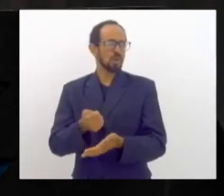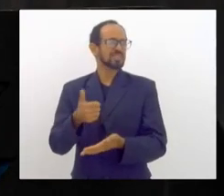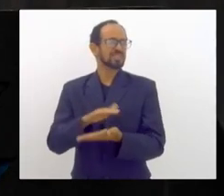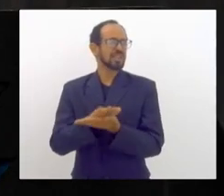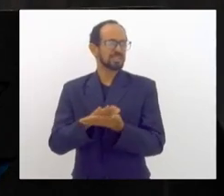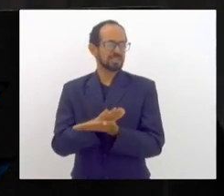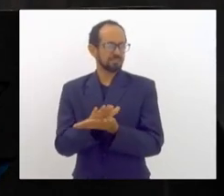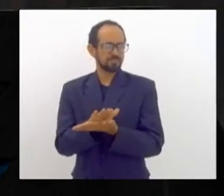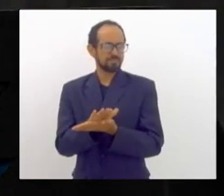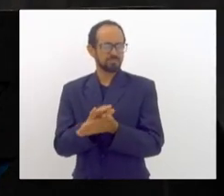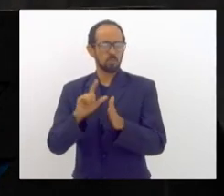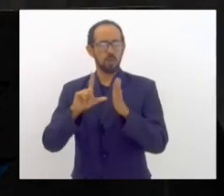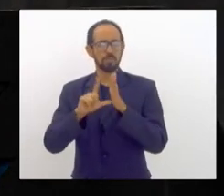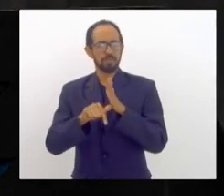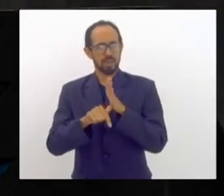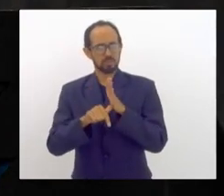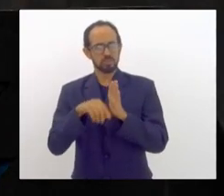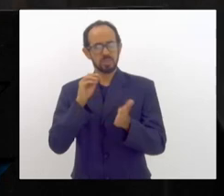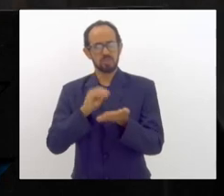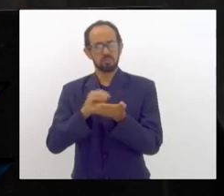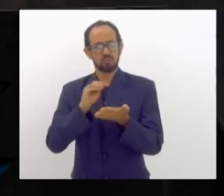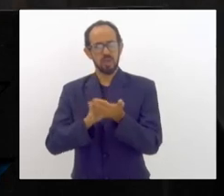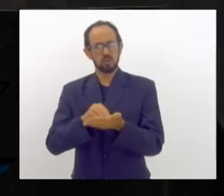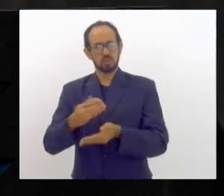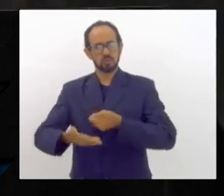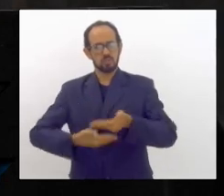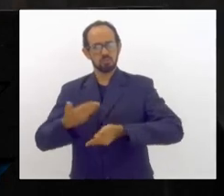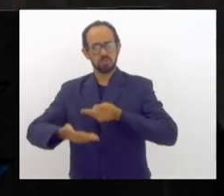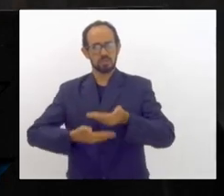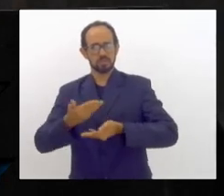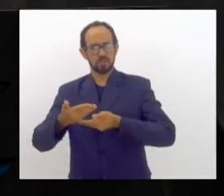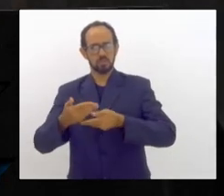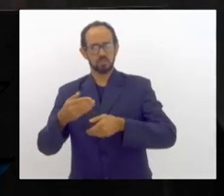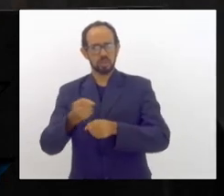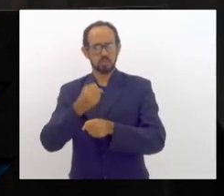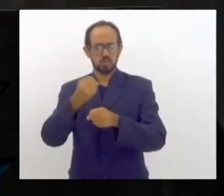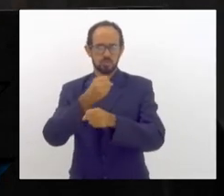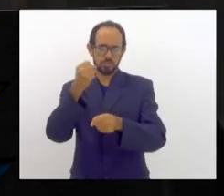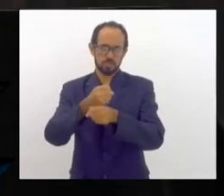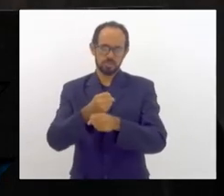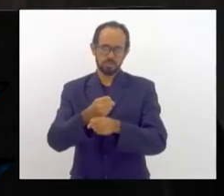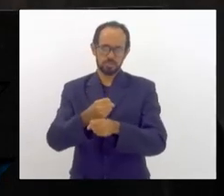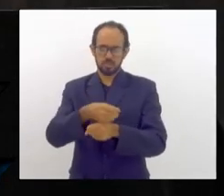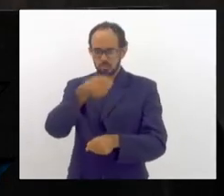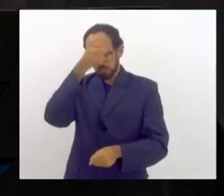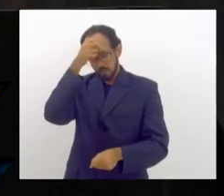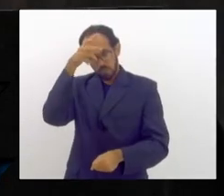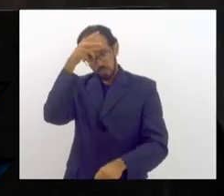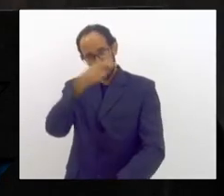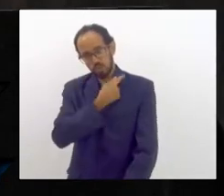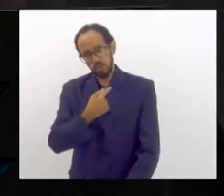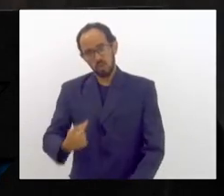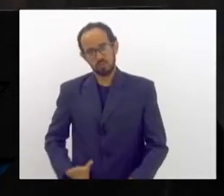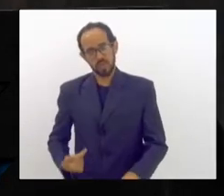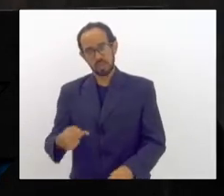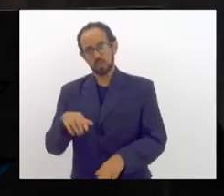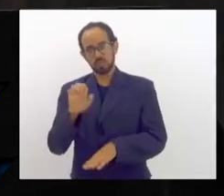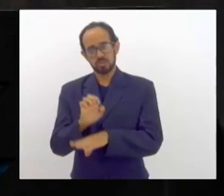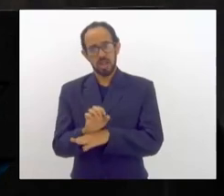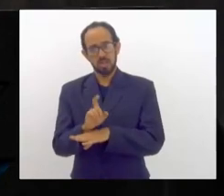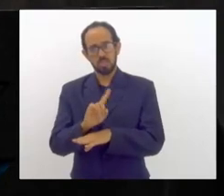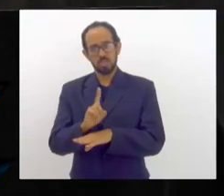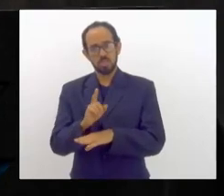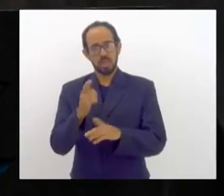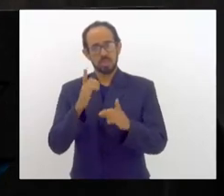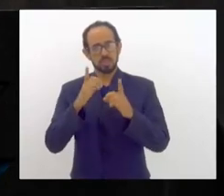o atraso e a falta de cooperação nas obras. Prefeitura e governo do estado não